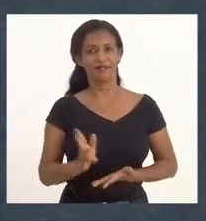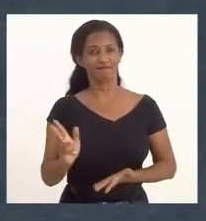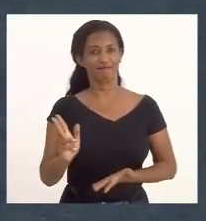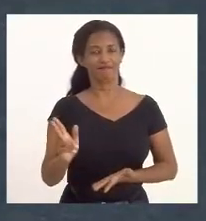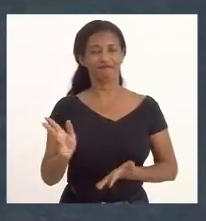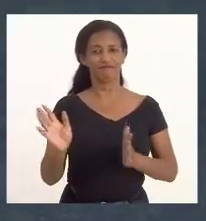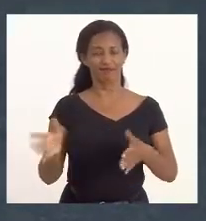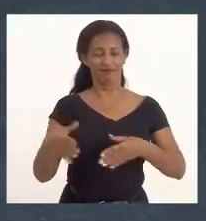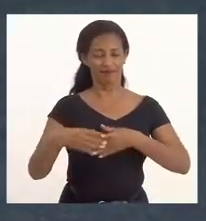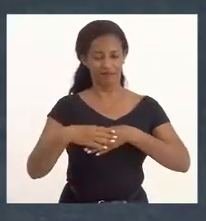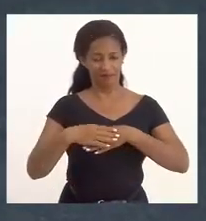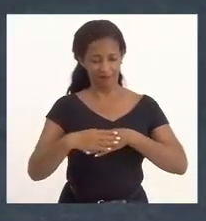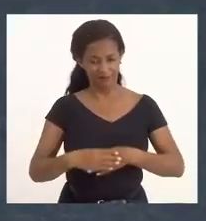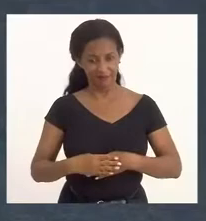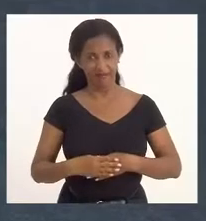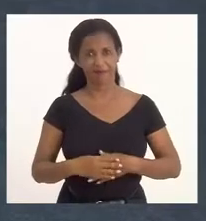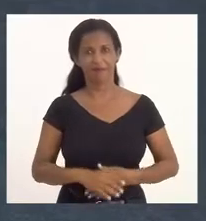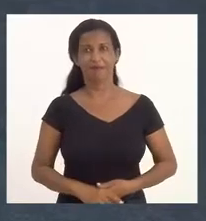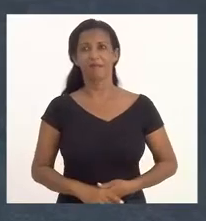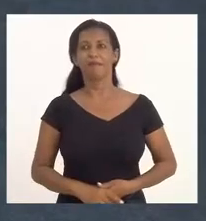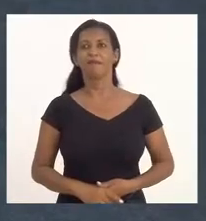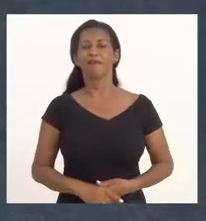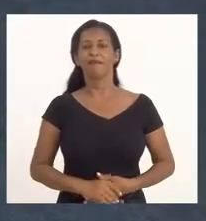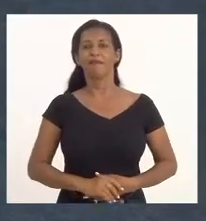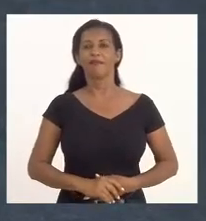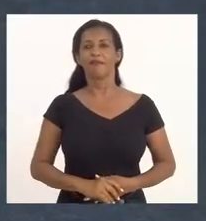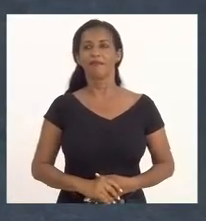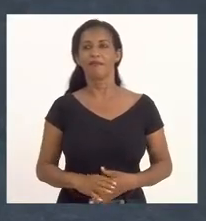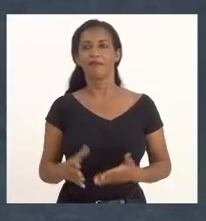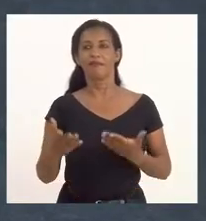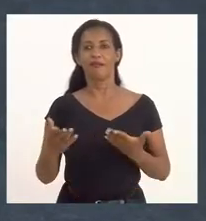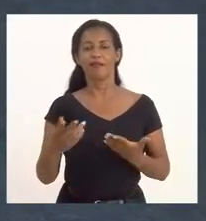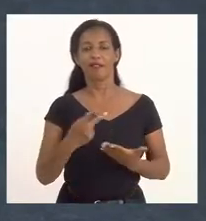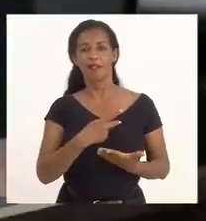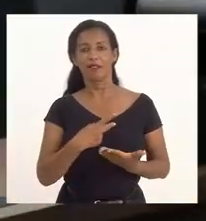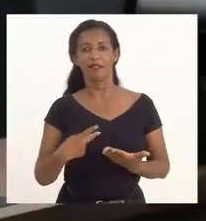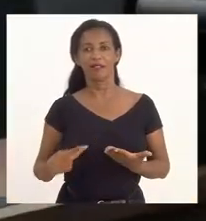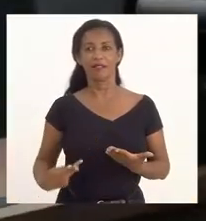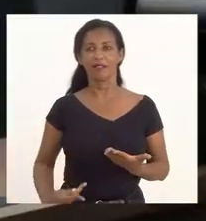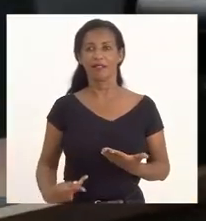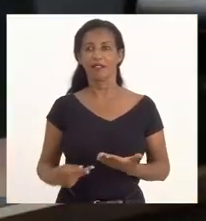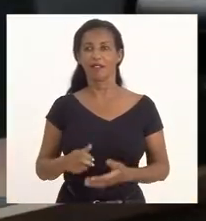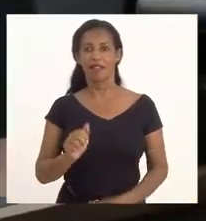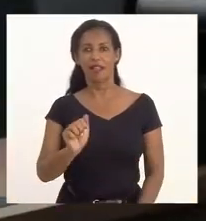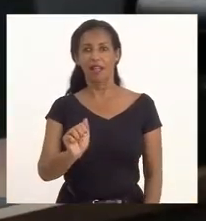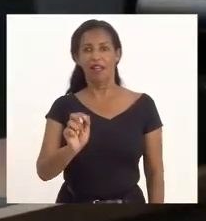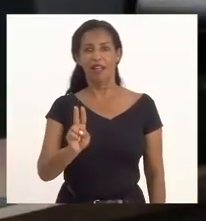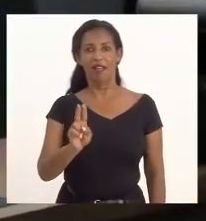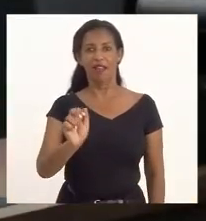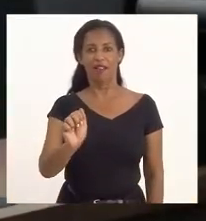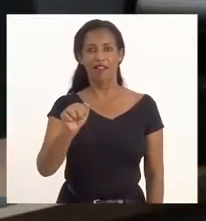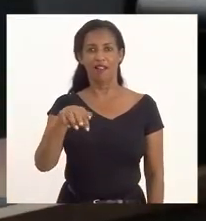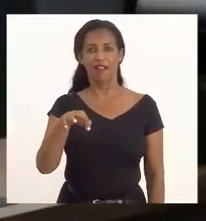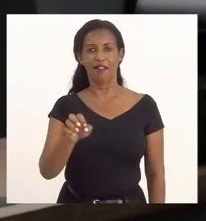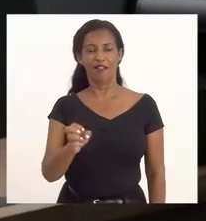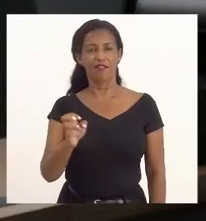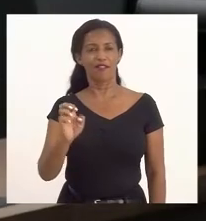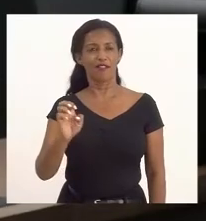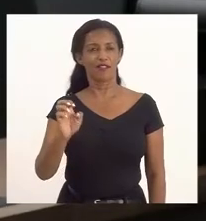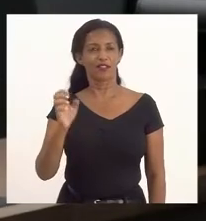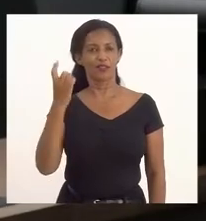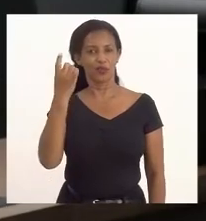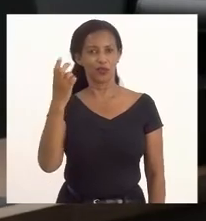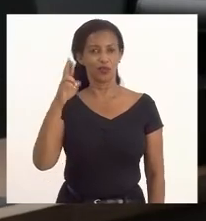ciceronado pelo nosso presidente do Avante, doutor